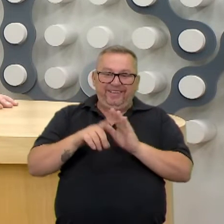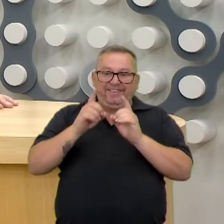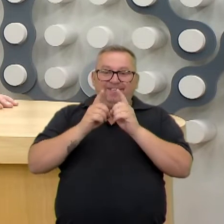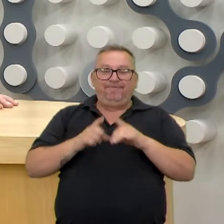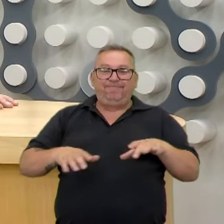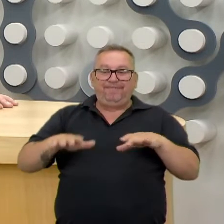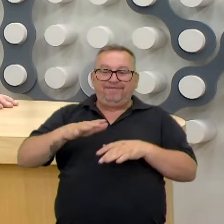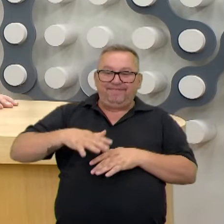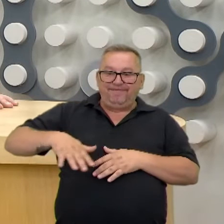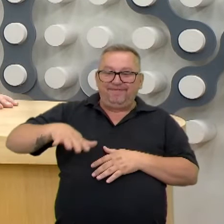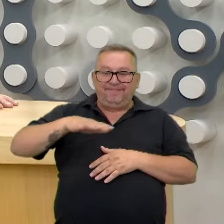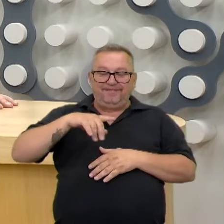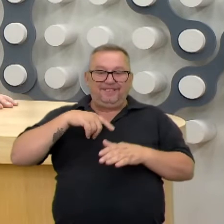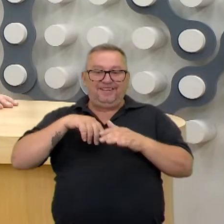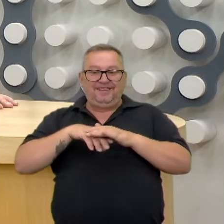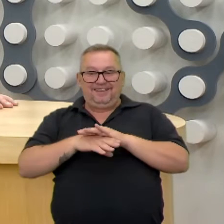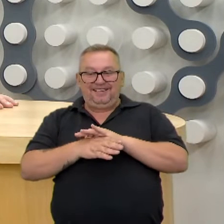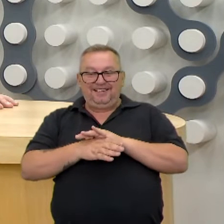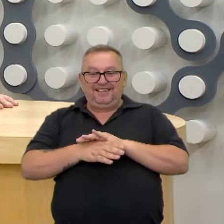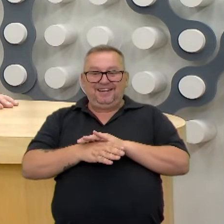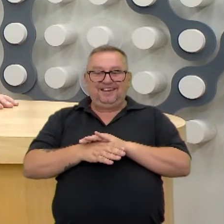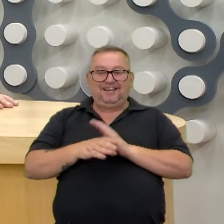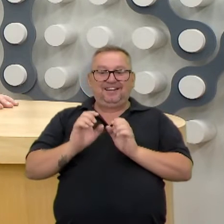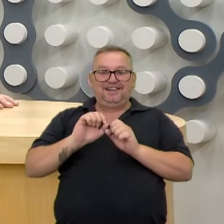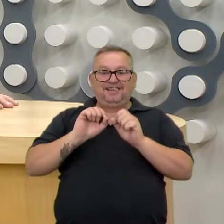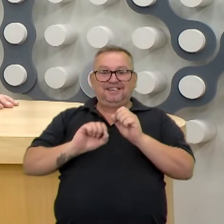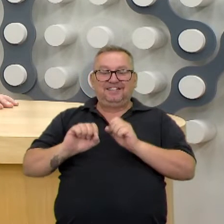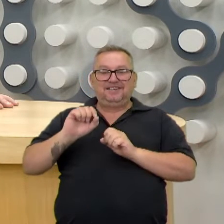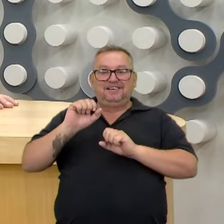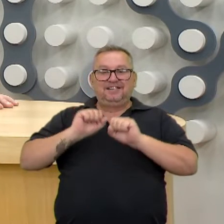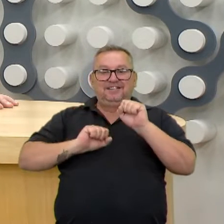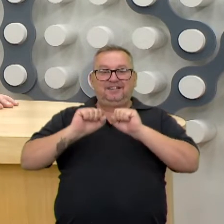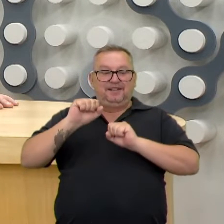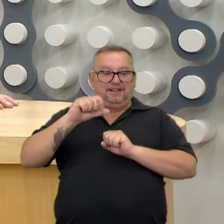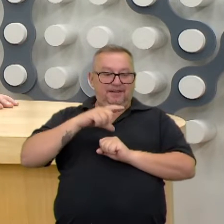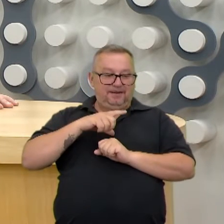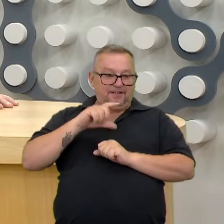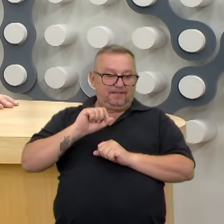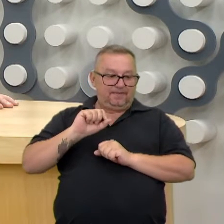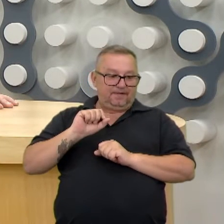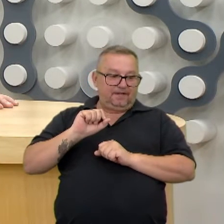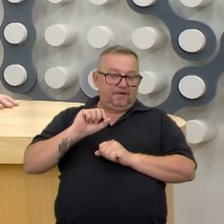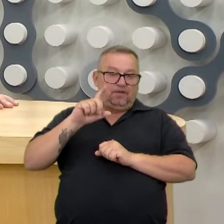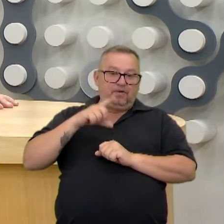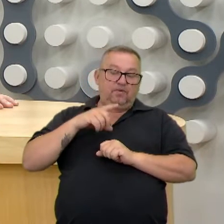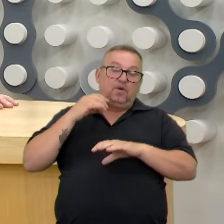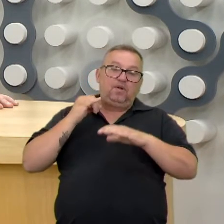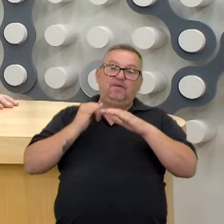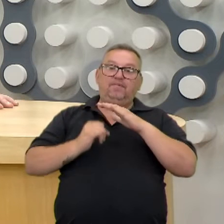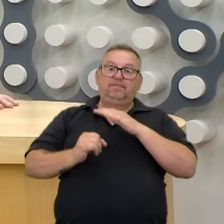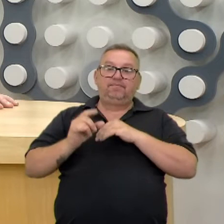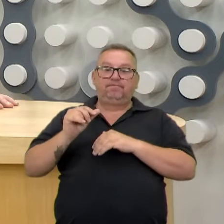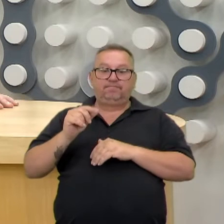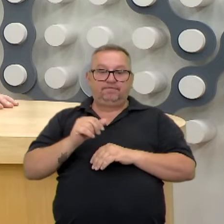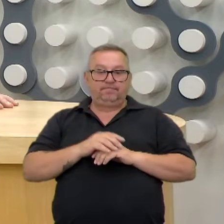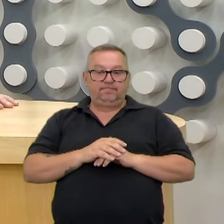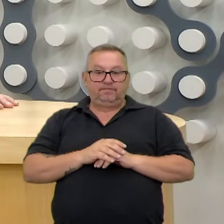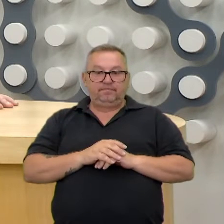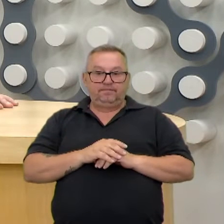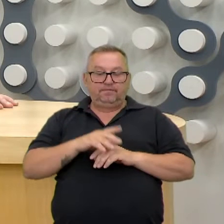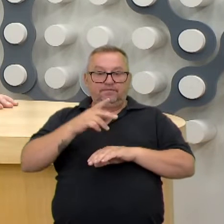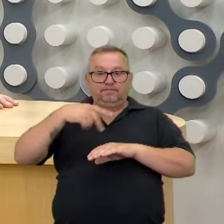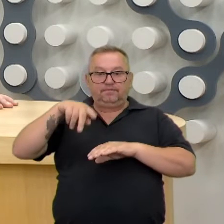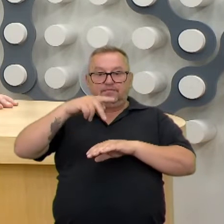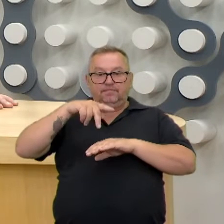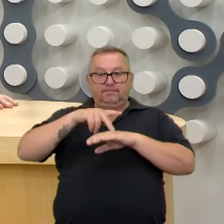demografia e dos seus costumes, que fazem com que essas empresas, né, façam aí os seus investimentos dentro dos seus